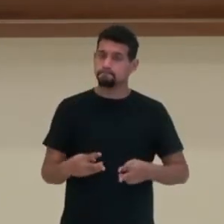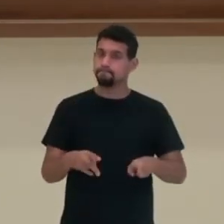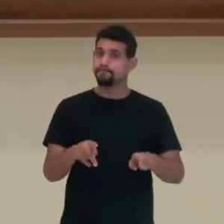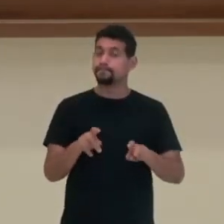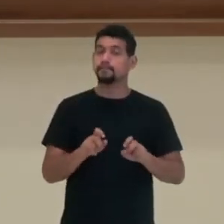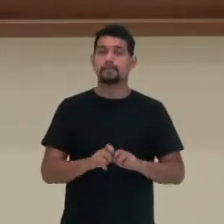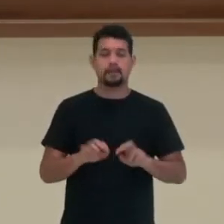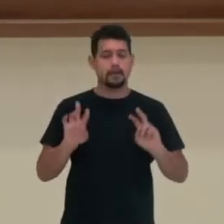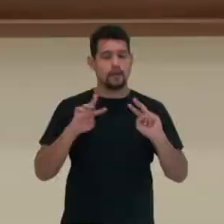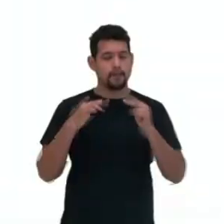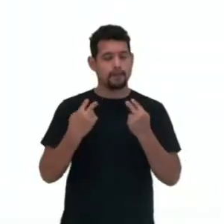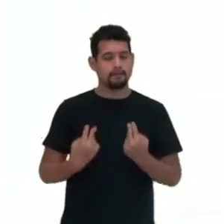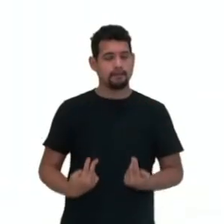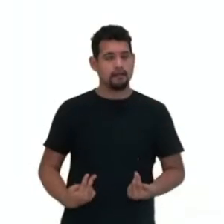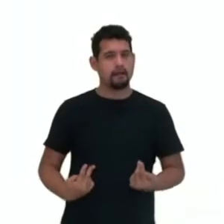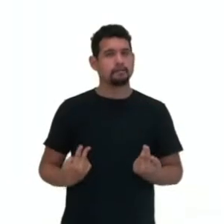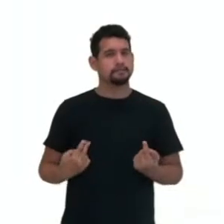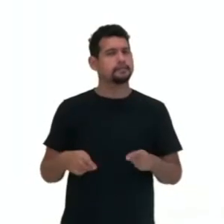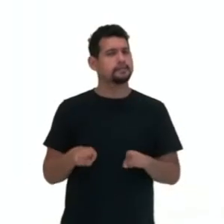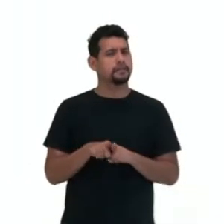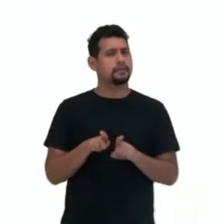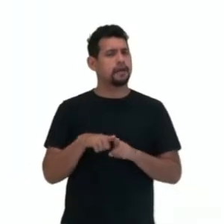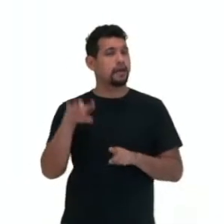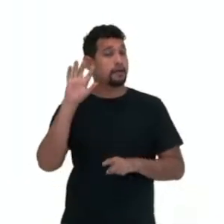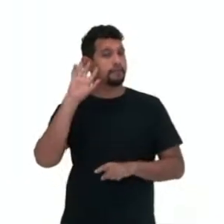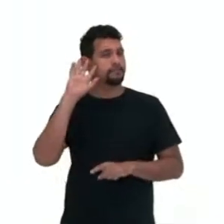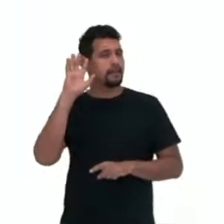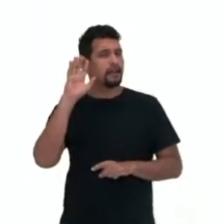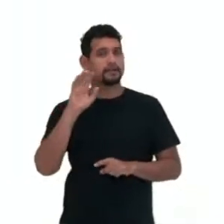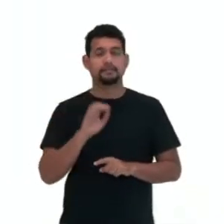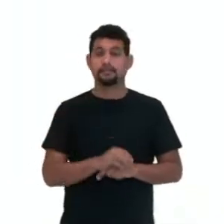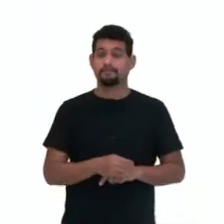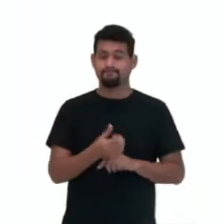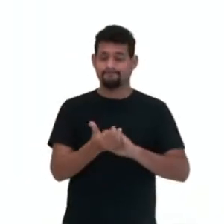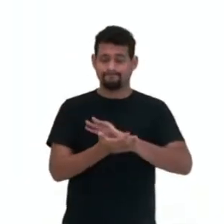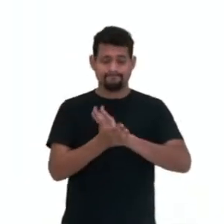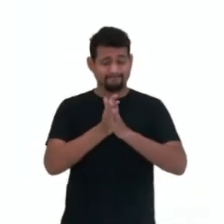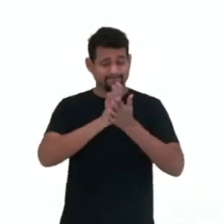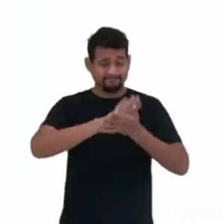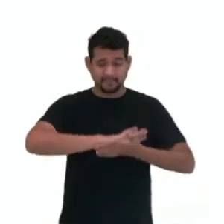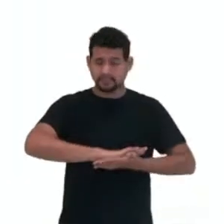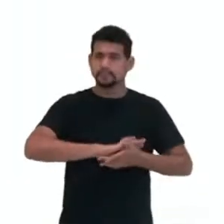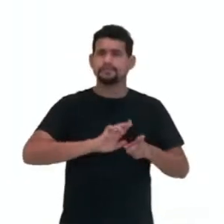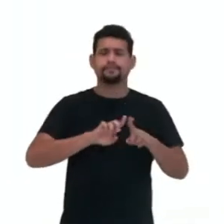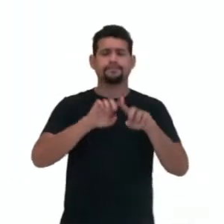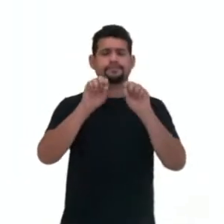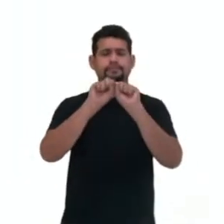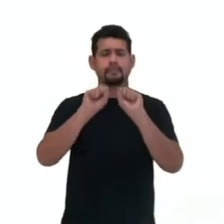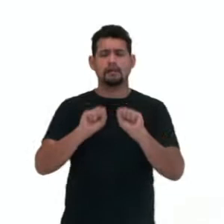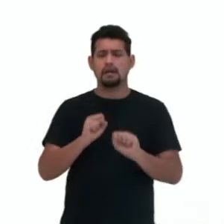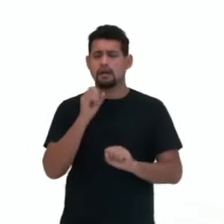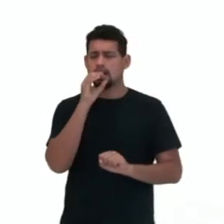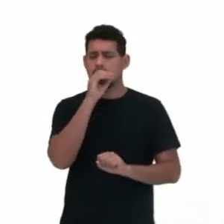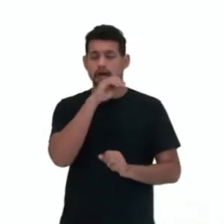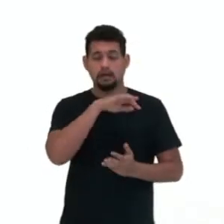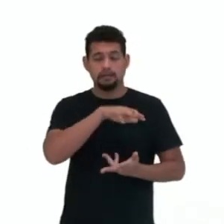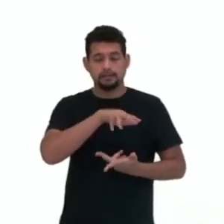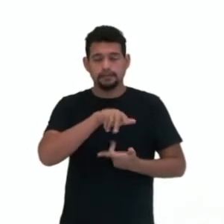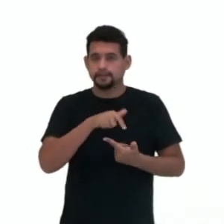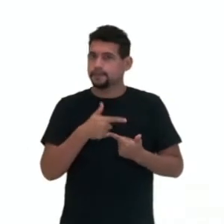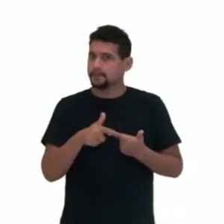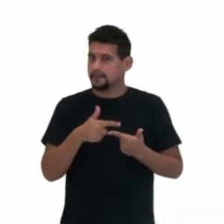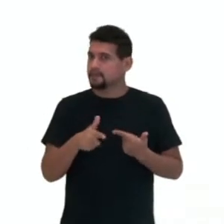a humanidade está causando a sexta extinção em massa e o sistema climático global está à beira de uma